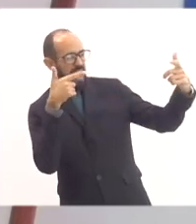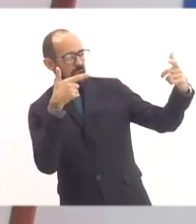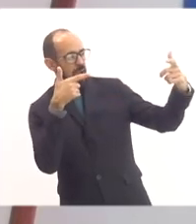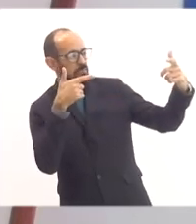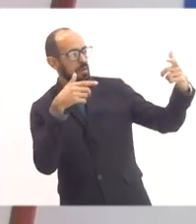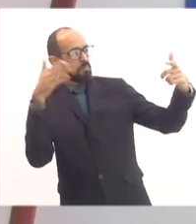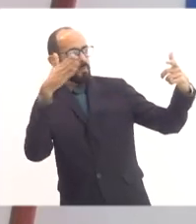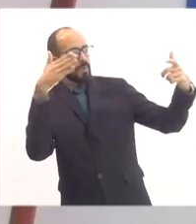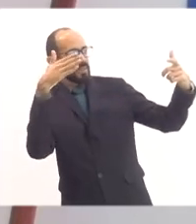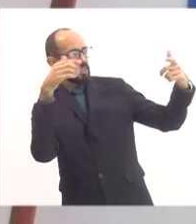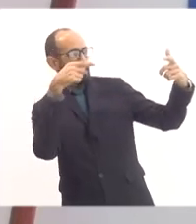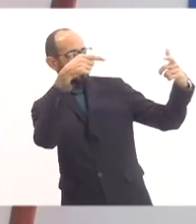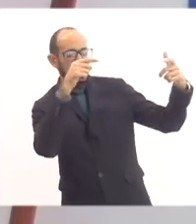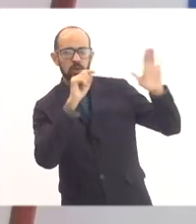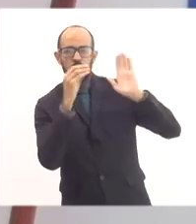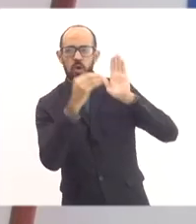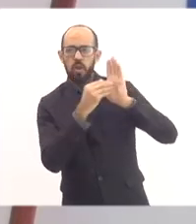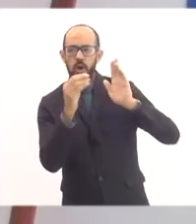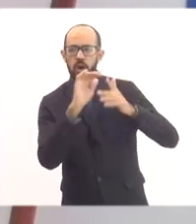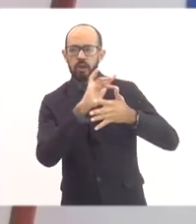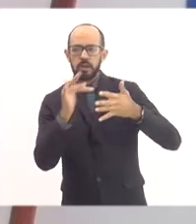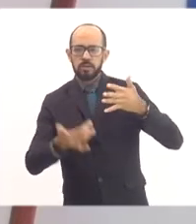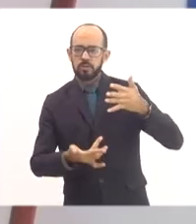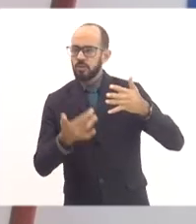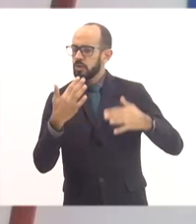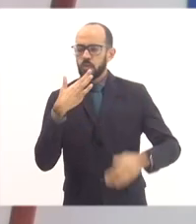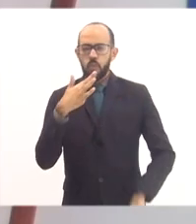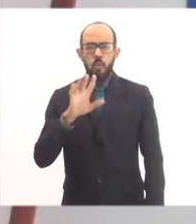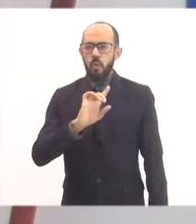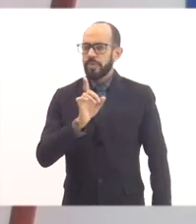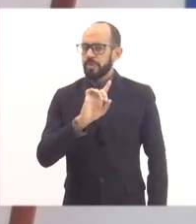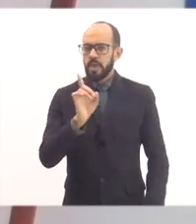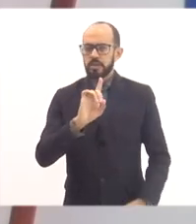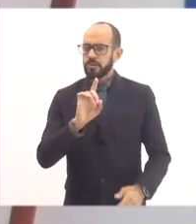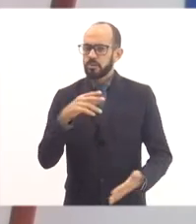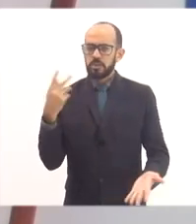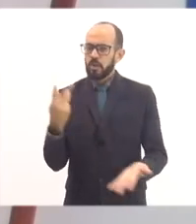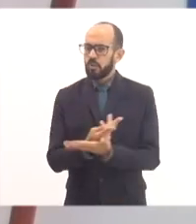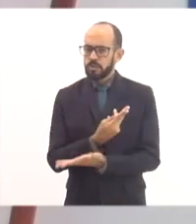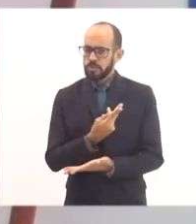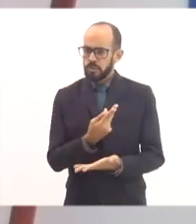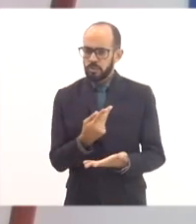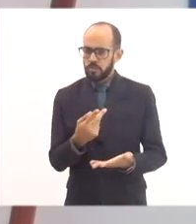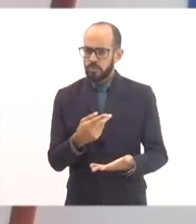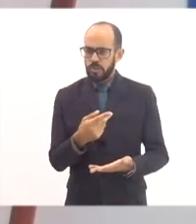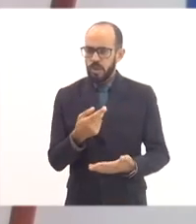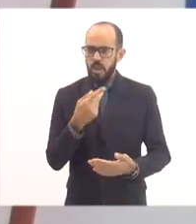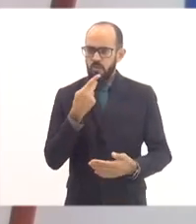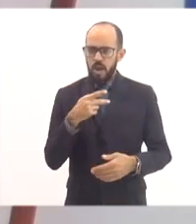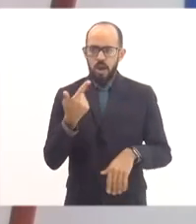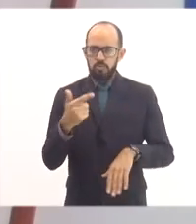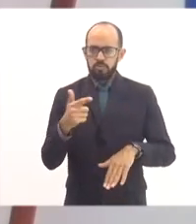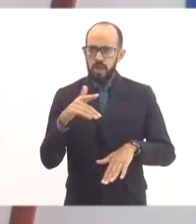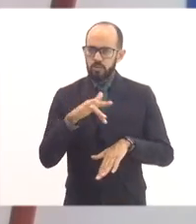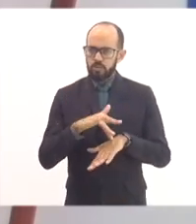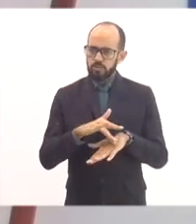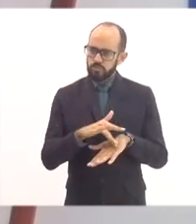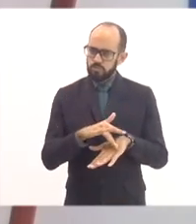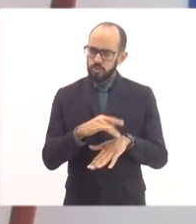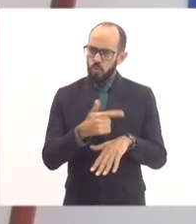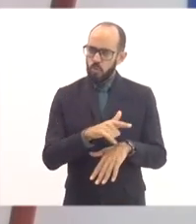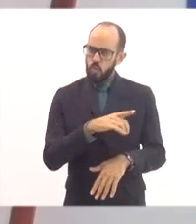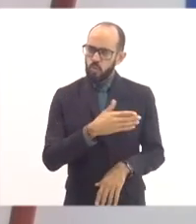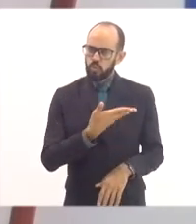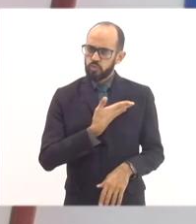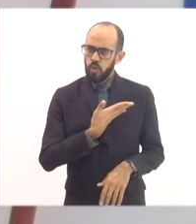bota na rede social e não tem o menor conhecimento do que está acontecendo de verdade. Falo isso sem menor constrangimento com os demais colegas aqui na